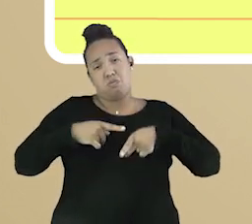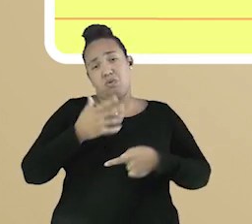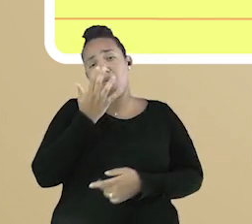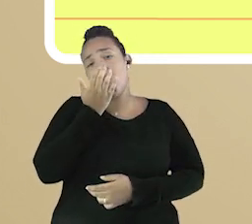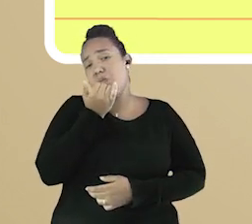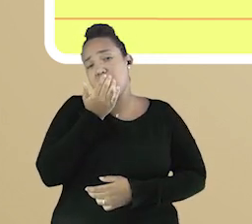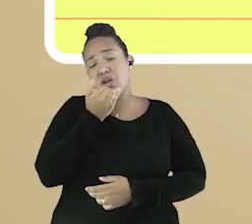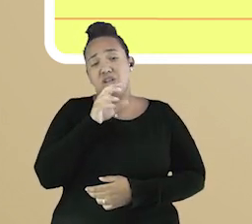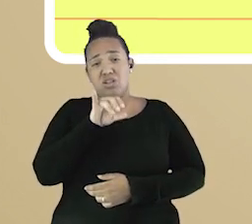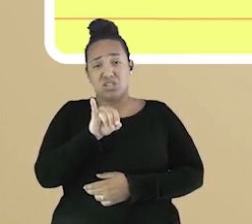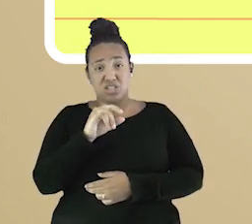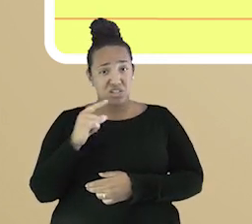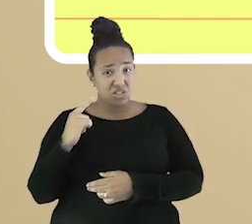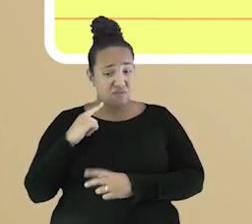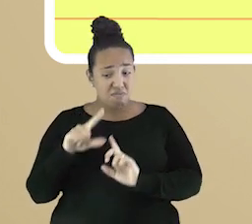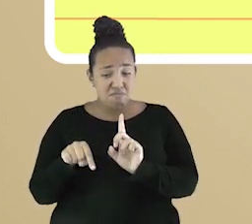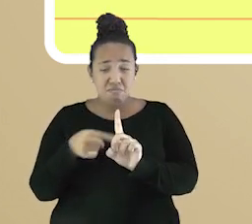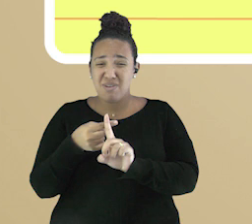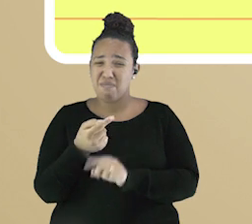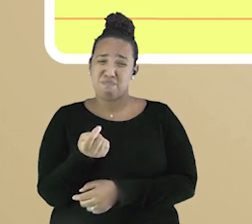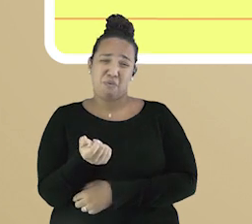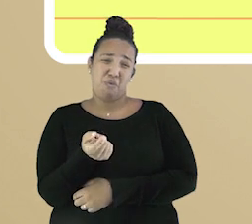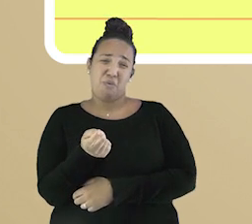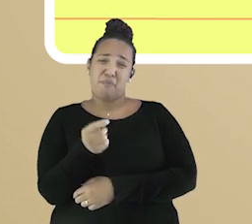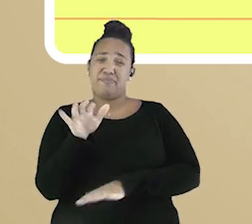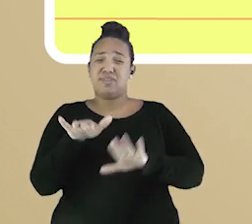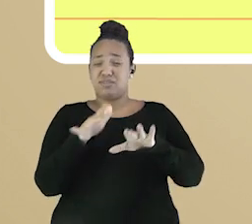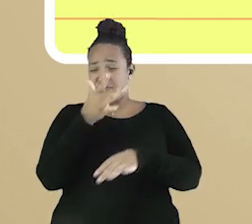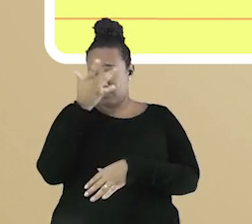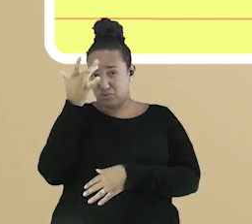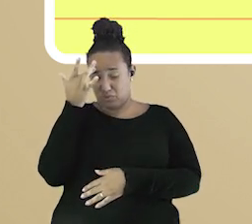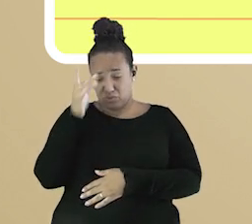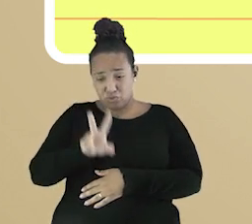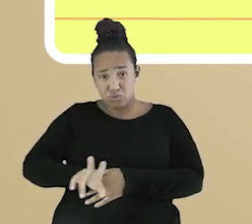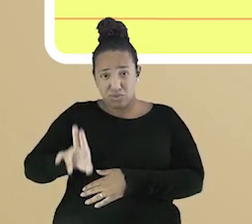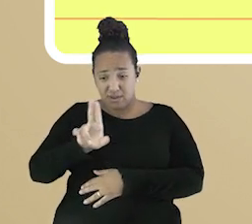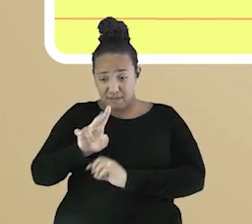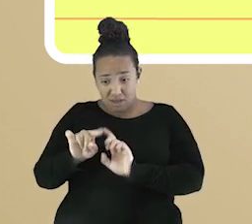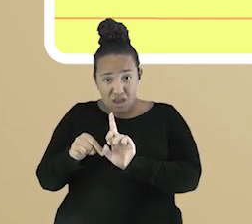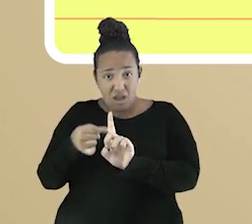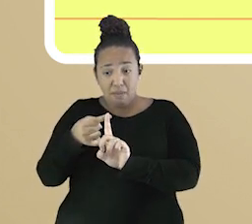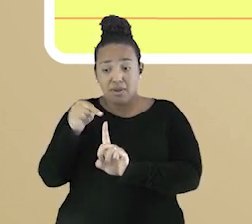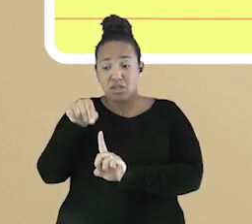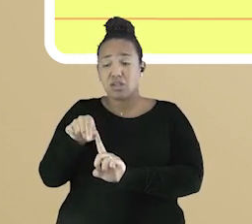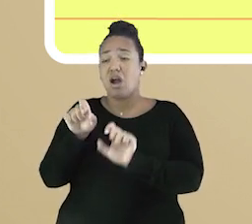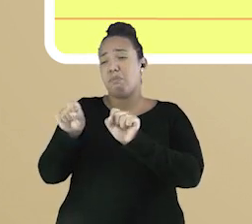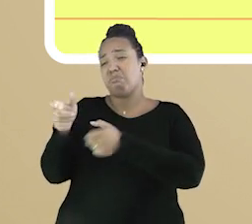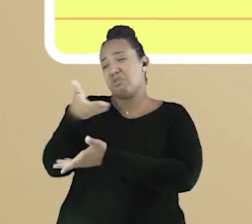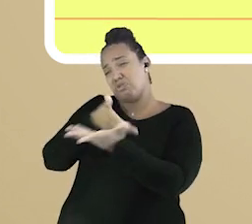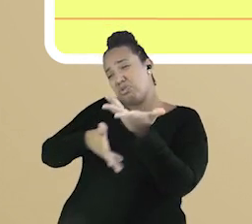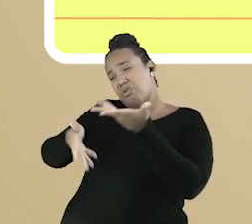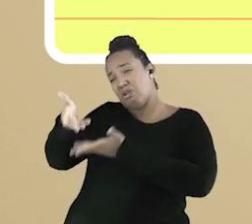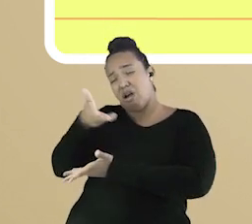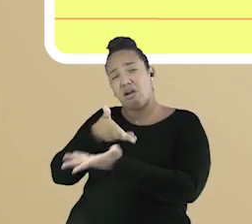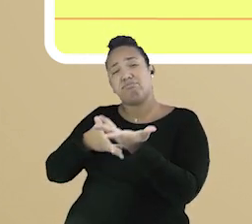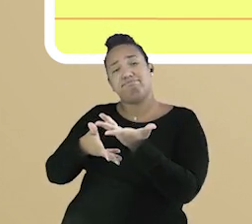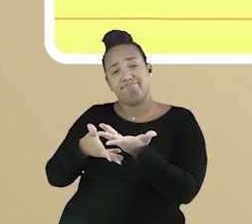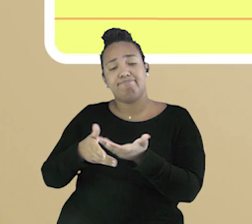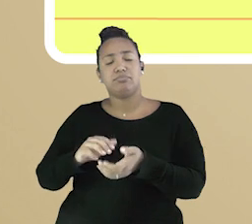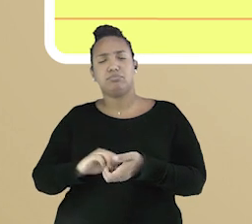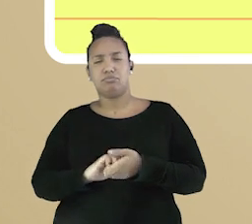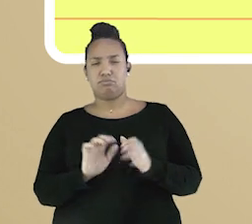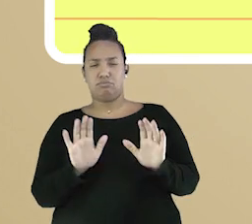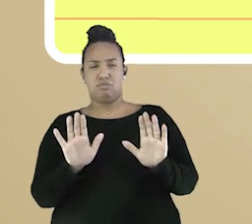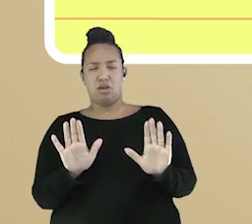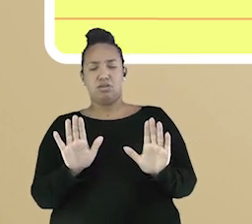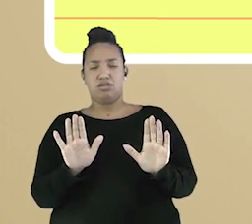o que sobrava era pouco, e muitas das vezes as pessoas usavam esse excedente como sistema de troca com os feudos.